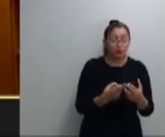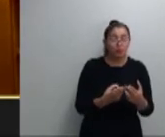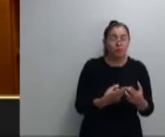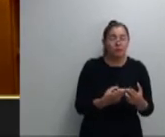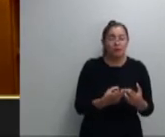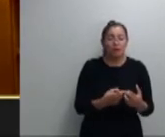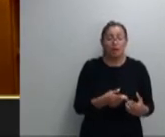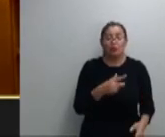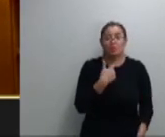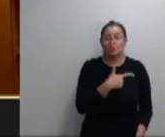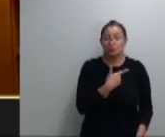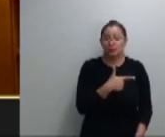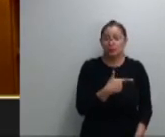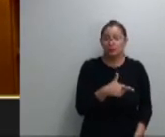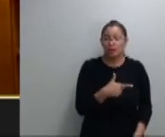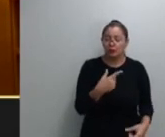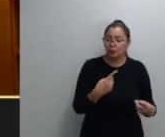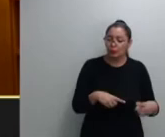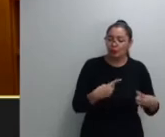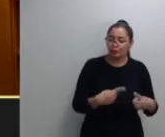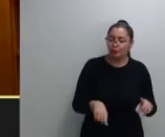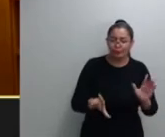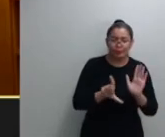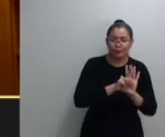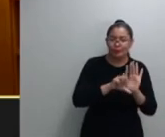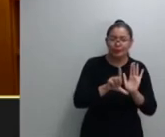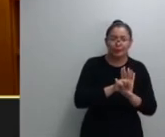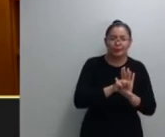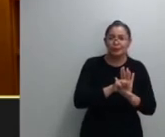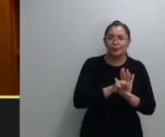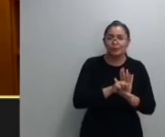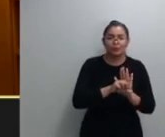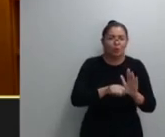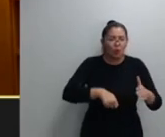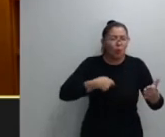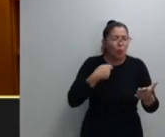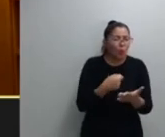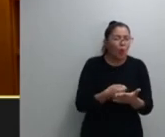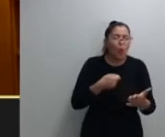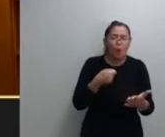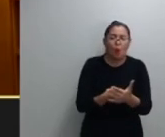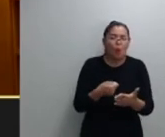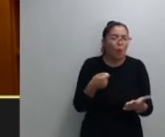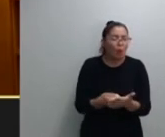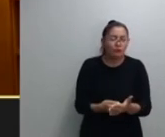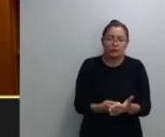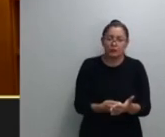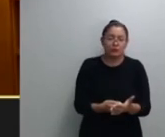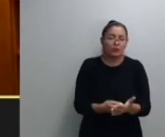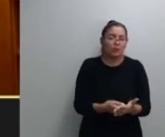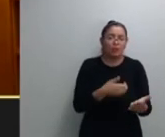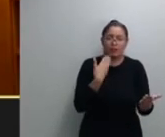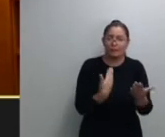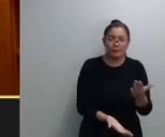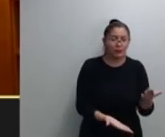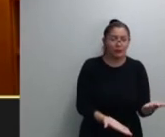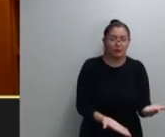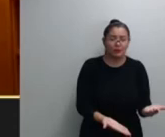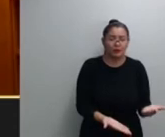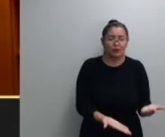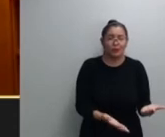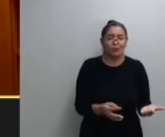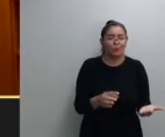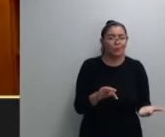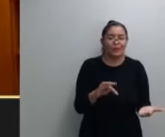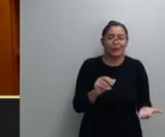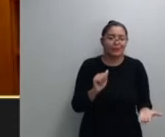de pedir, não há lei, efetivamente, que obrigue o contribuinte a estornar esse crédito, quer seja pela taxa de depreciação, quer